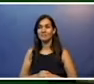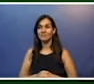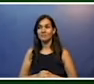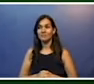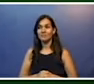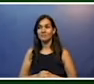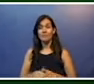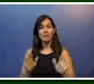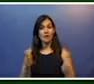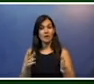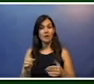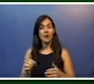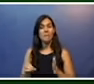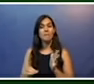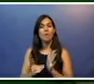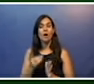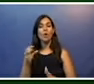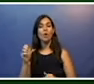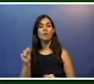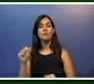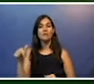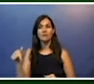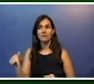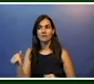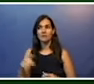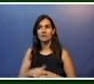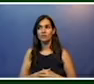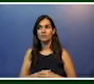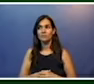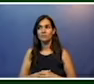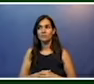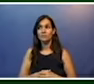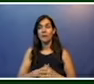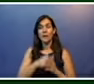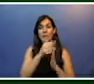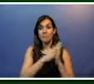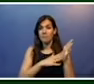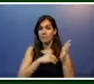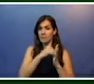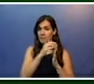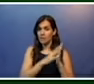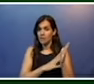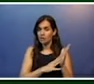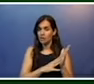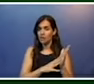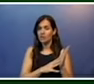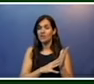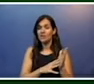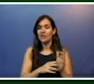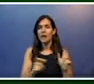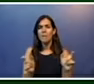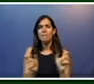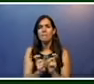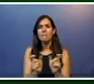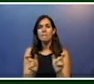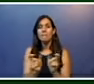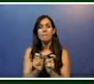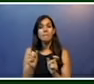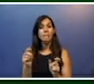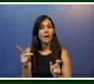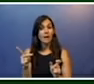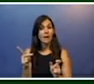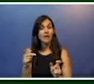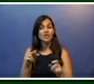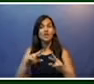Agora página 87, vamos continuar, ó. B. Pinte os pares de rimas nesse trecho do poema.